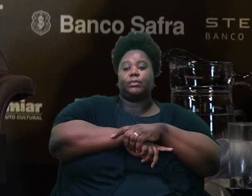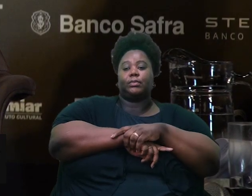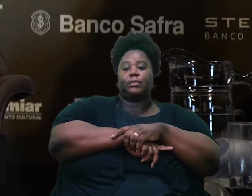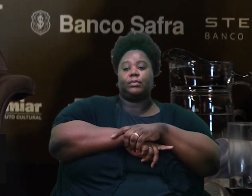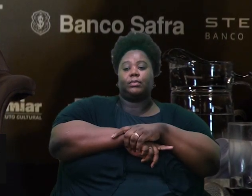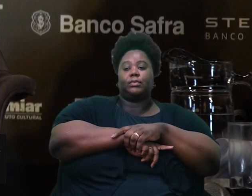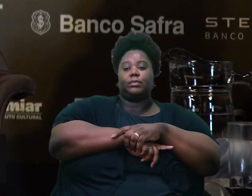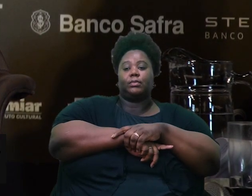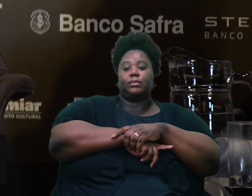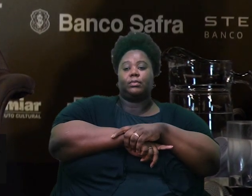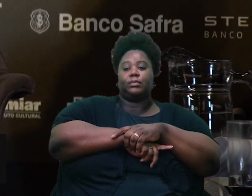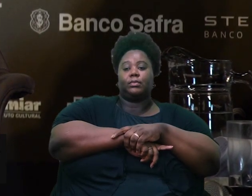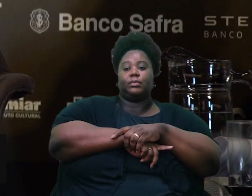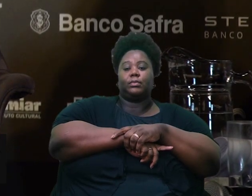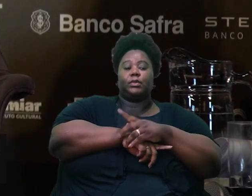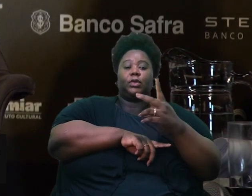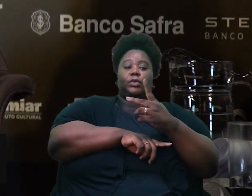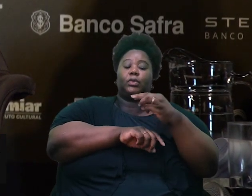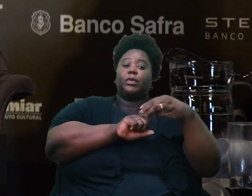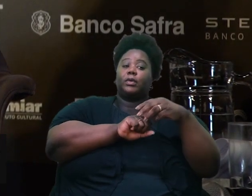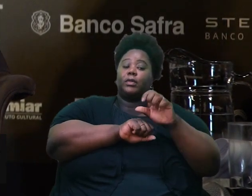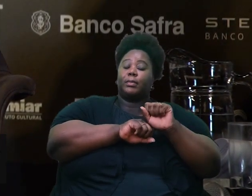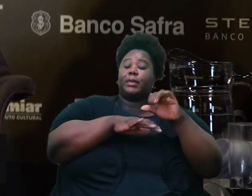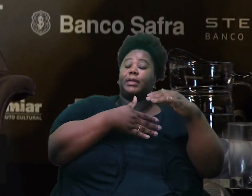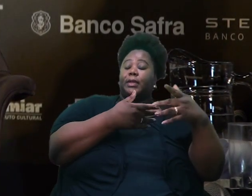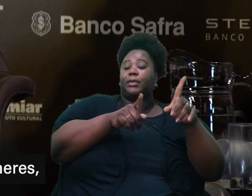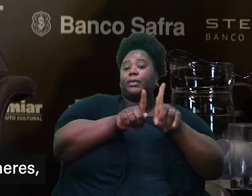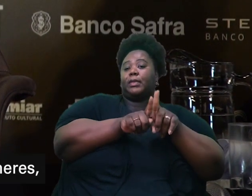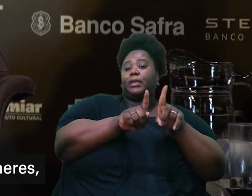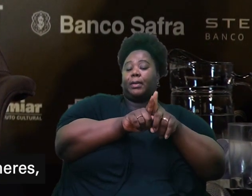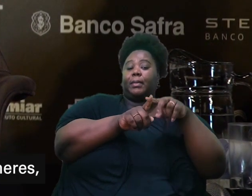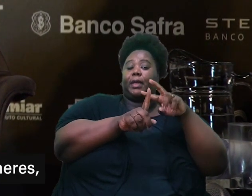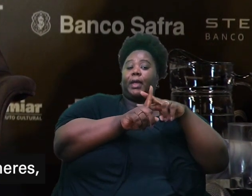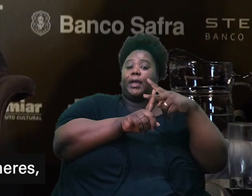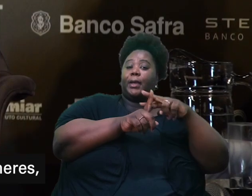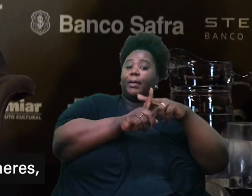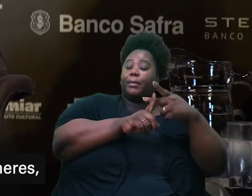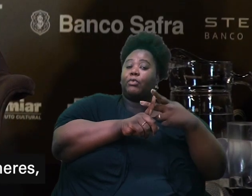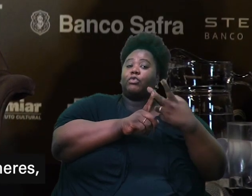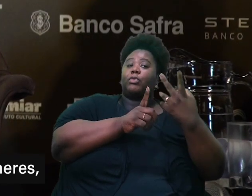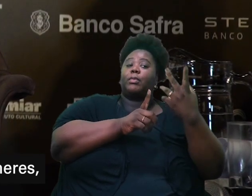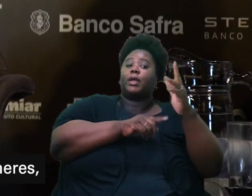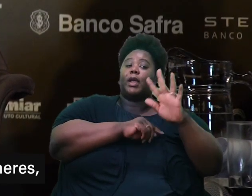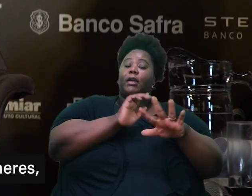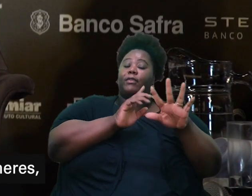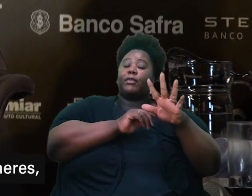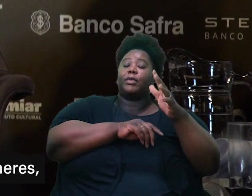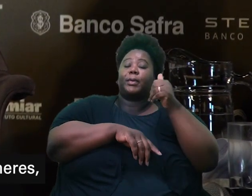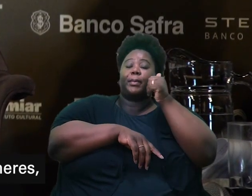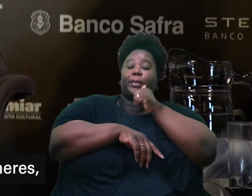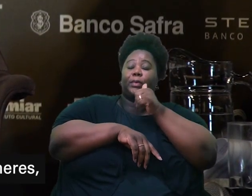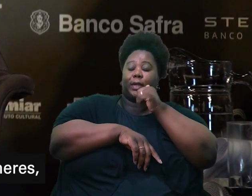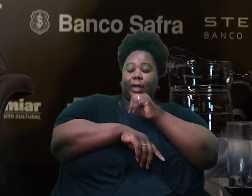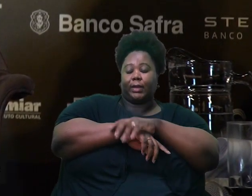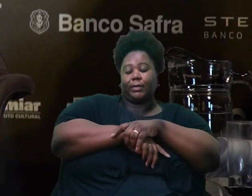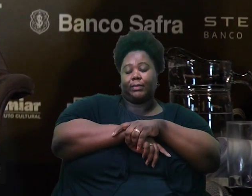por esses dois grandes mestres. E aí se multiplicam essas figuras também grandes mulheres